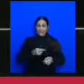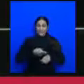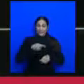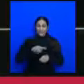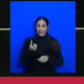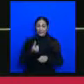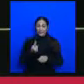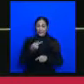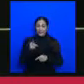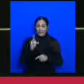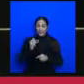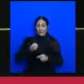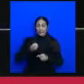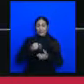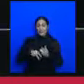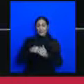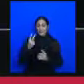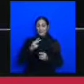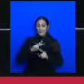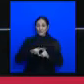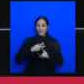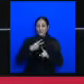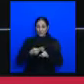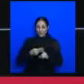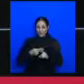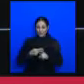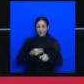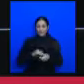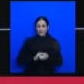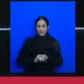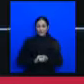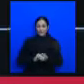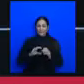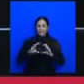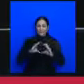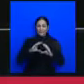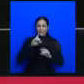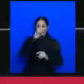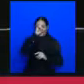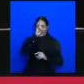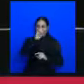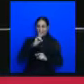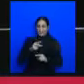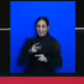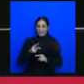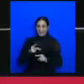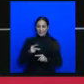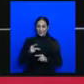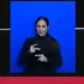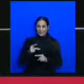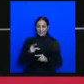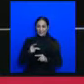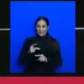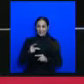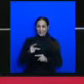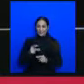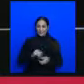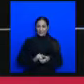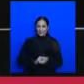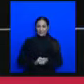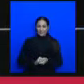agora o sexto e último número do segundo sorteio da dupla Sena. Bola amarela, número 12.